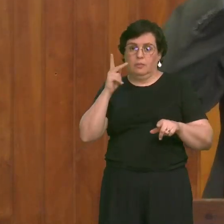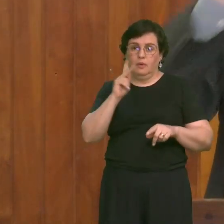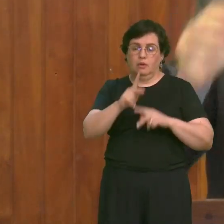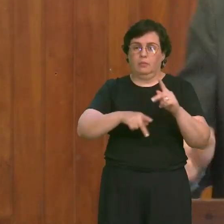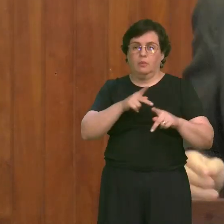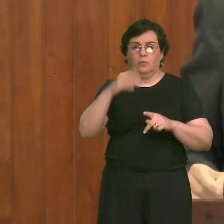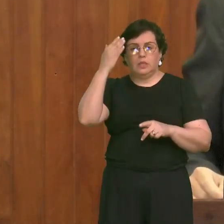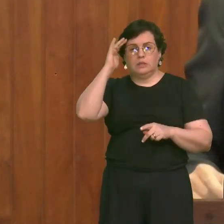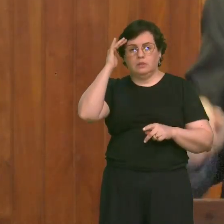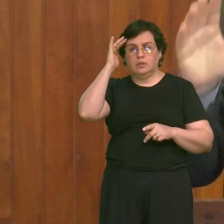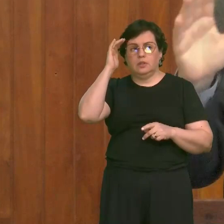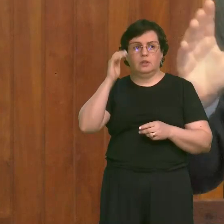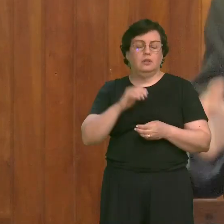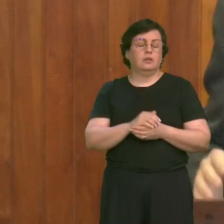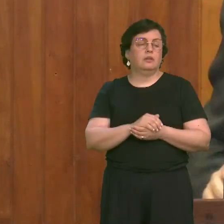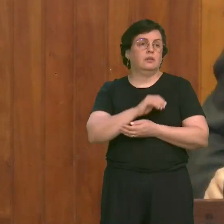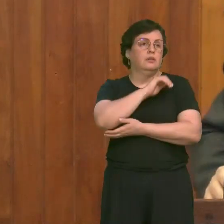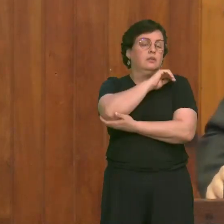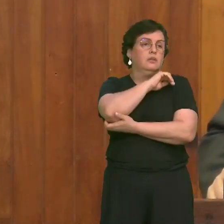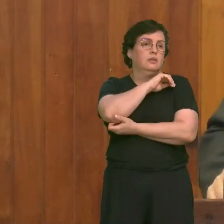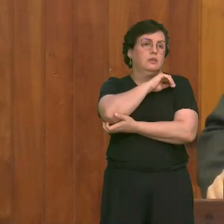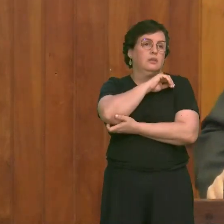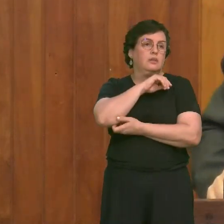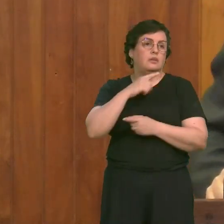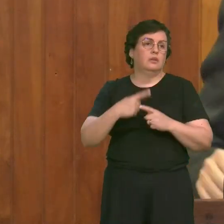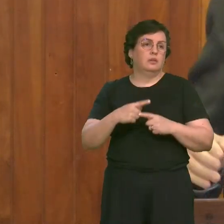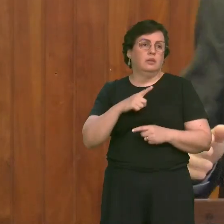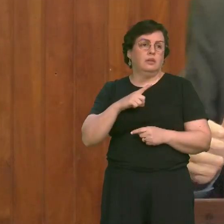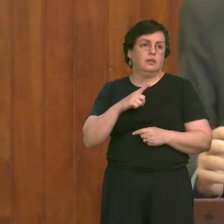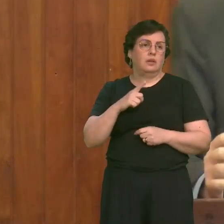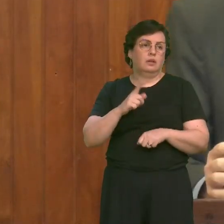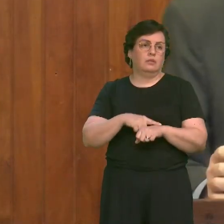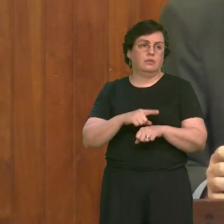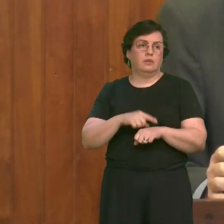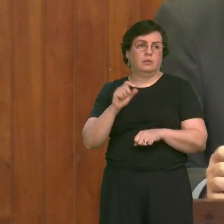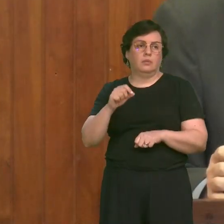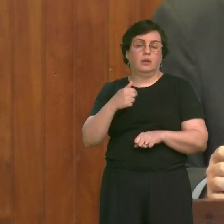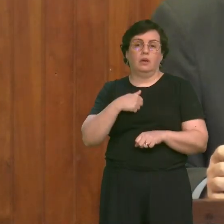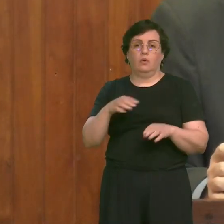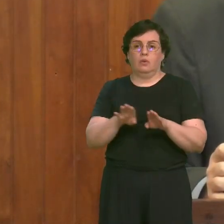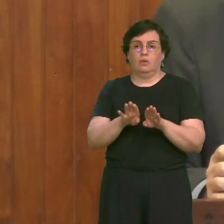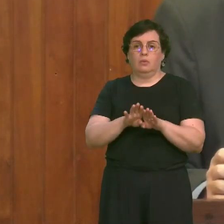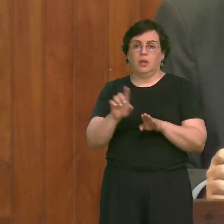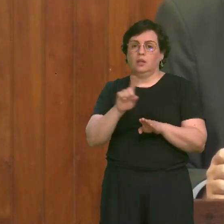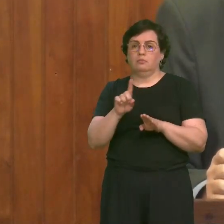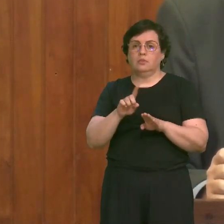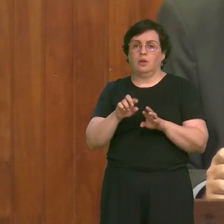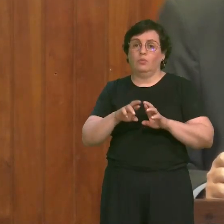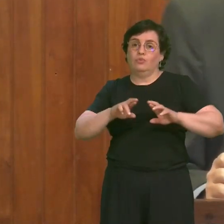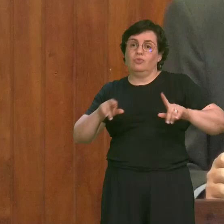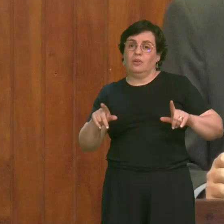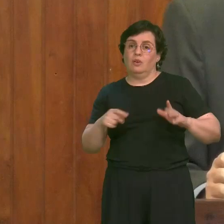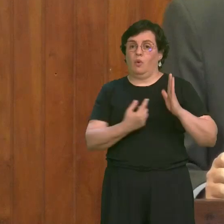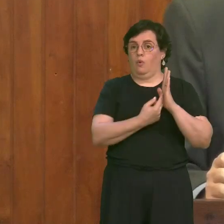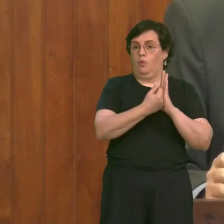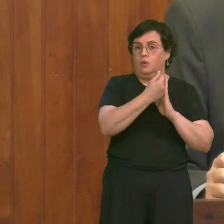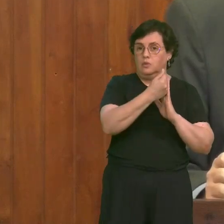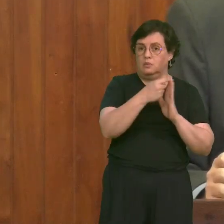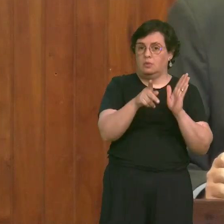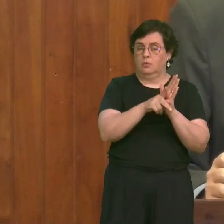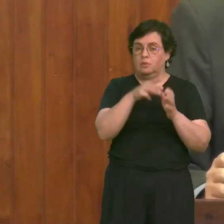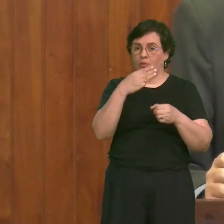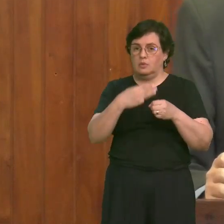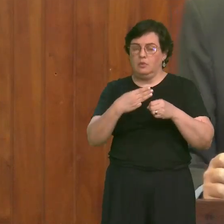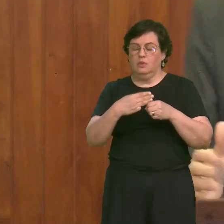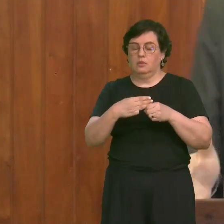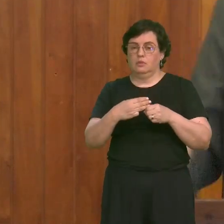entenda né entenda porque eu ouve um tempo em que eu também não fazia distinção do que é o orçamento do